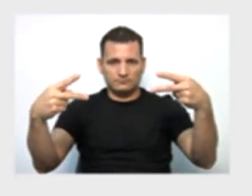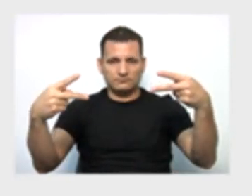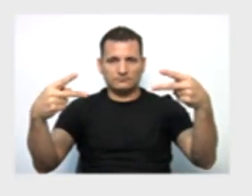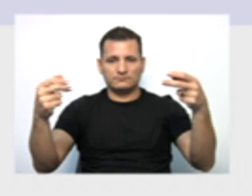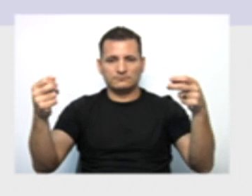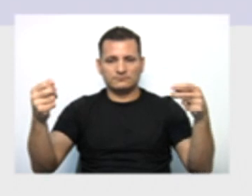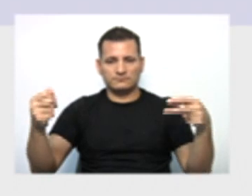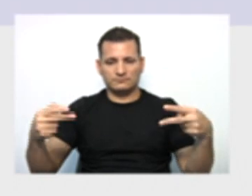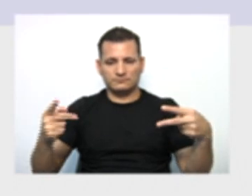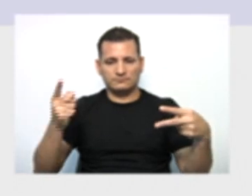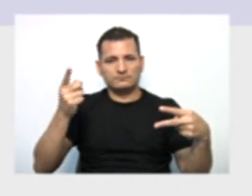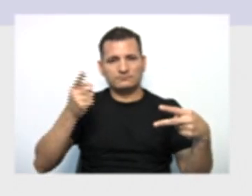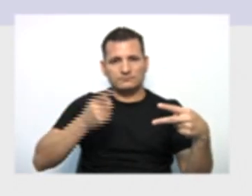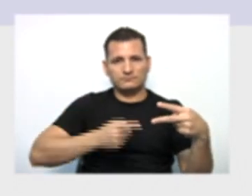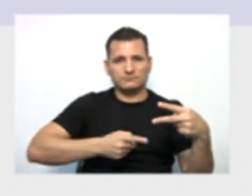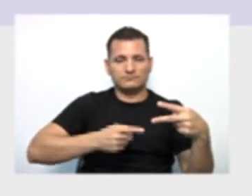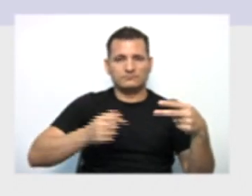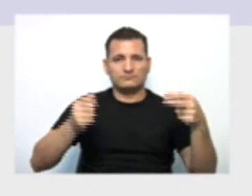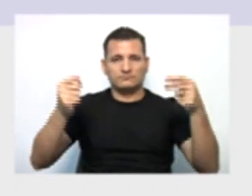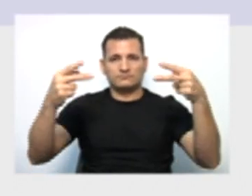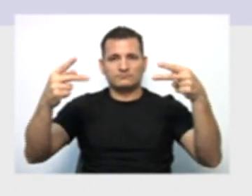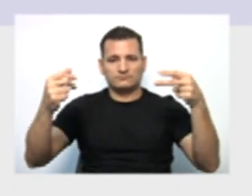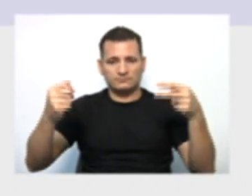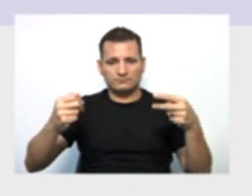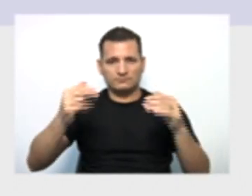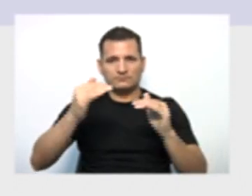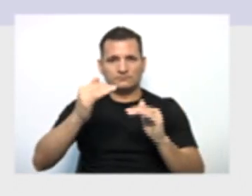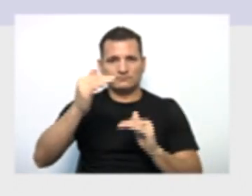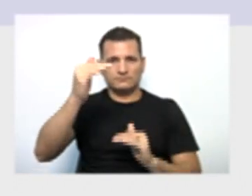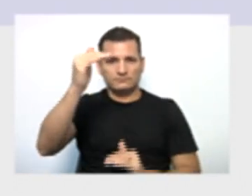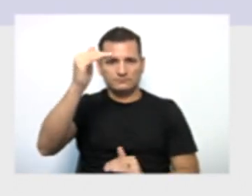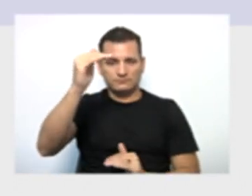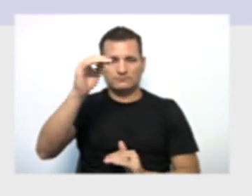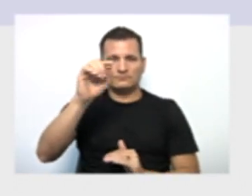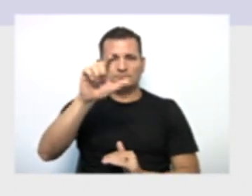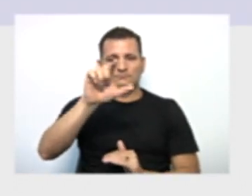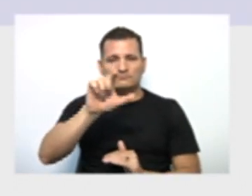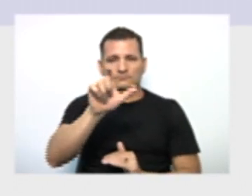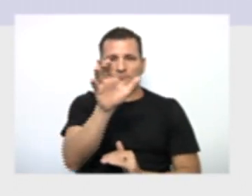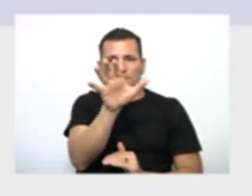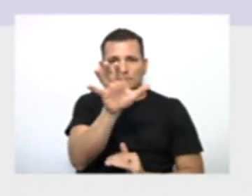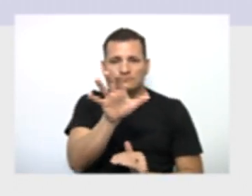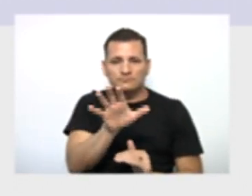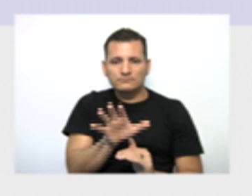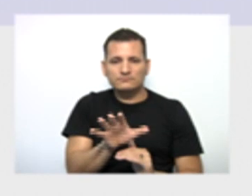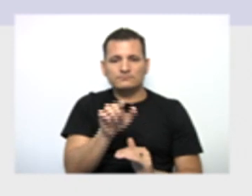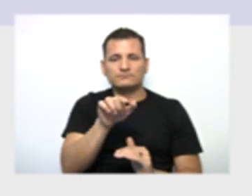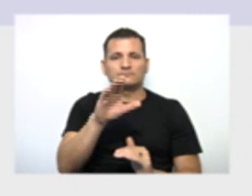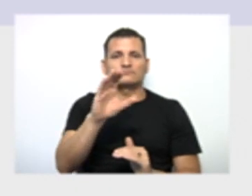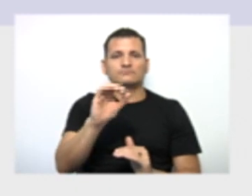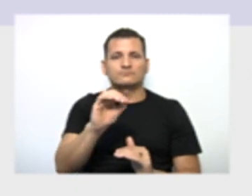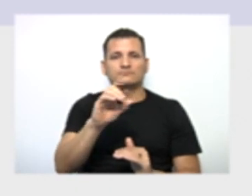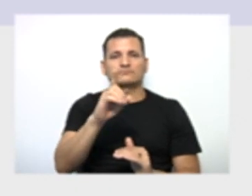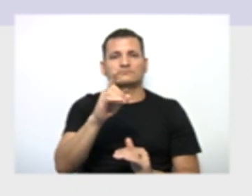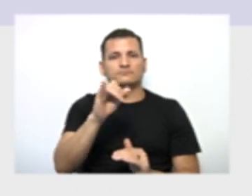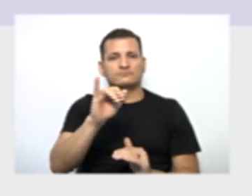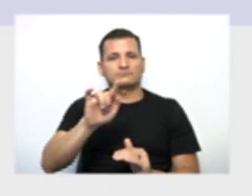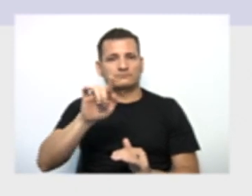meu body e aqui é onde a maioria dos códigos da página vão se encontrar,